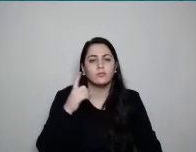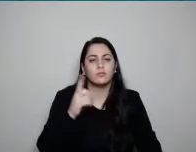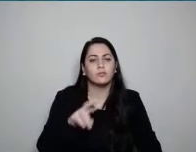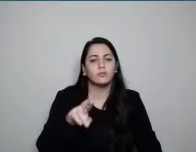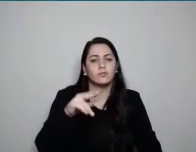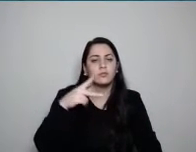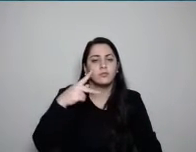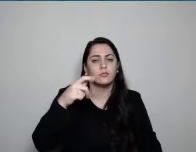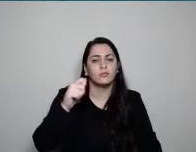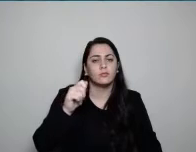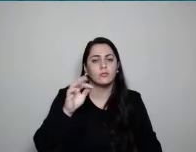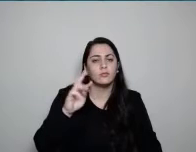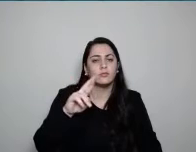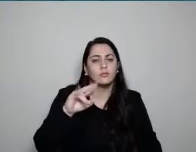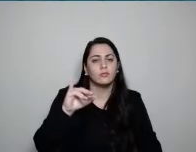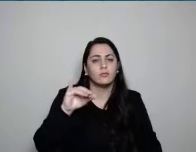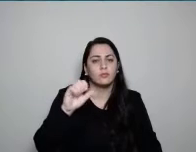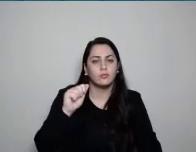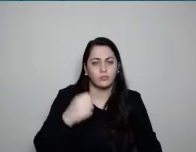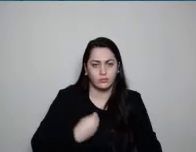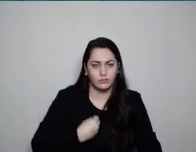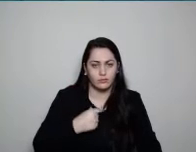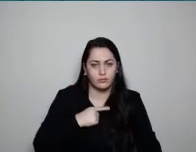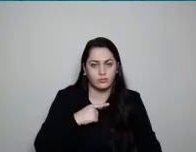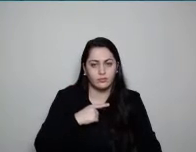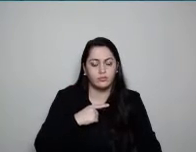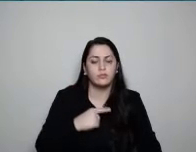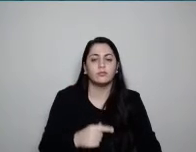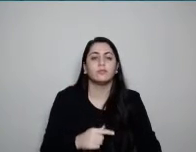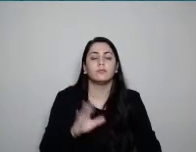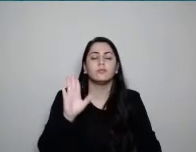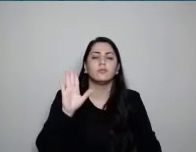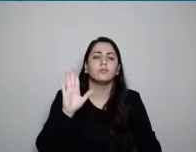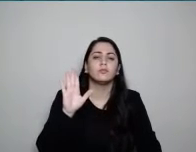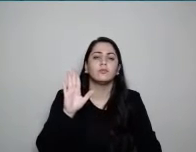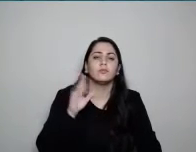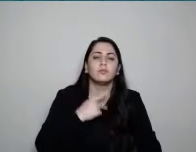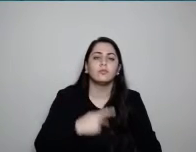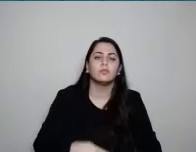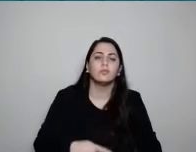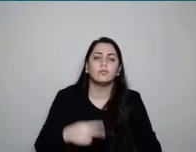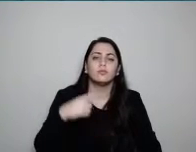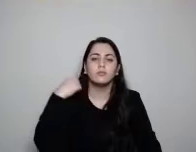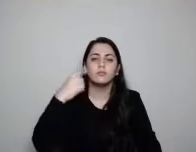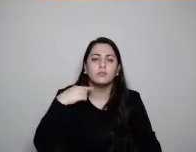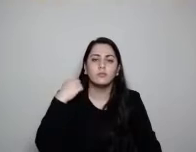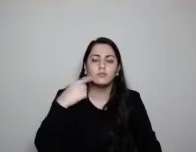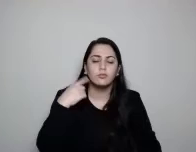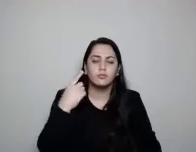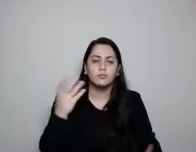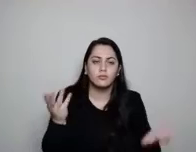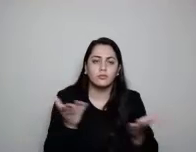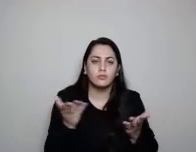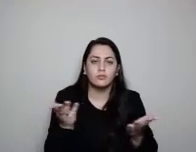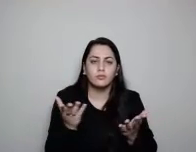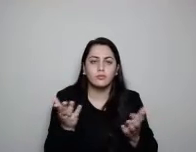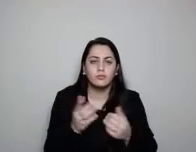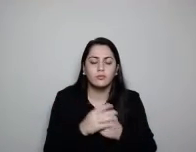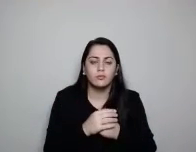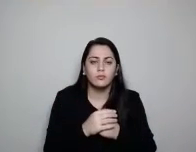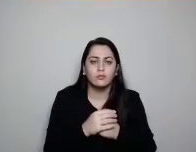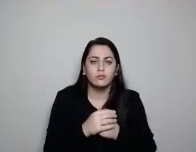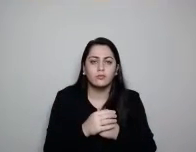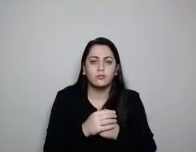presente? Senhor presidente, o advogado desse processo, ele se pronunciou aí, porque